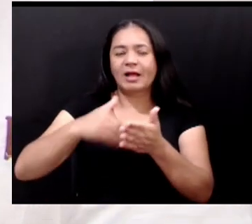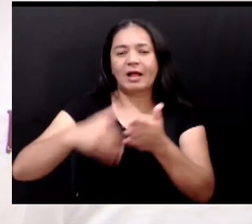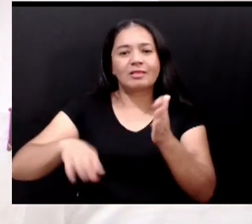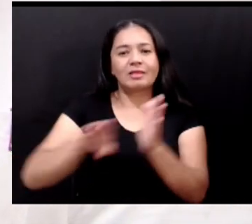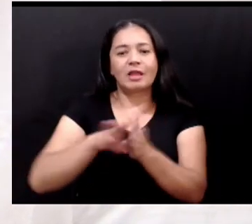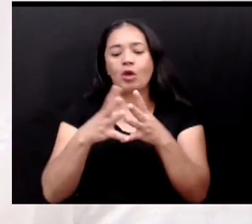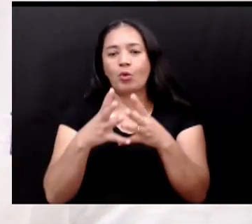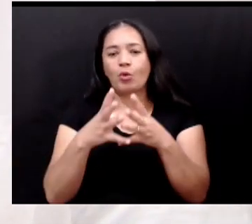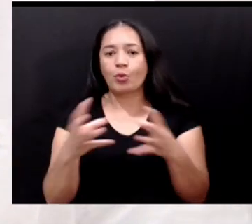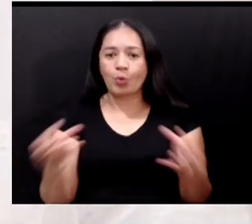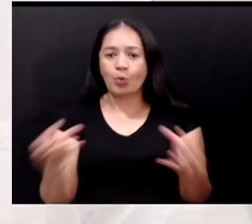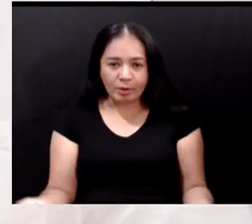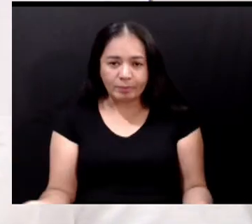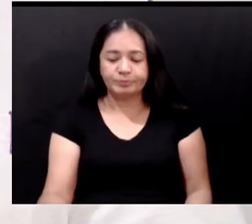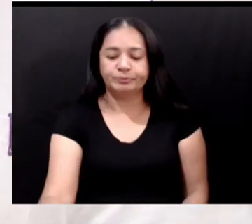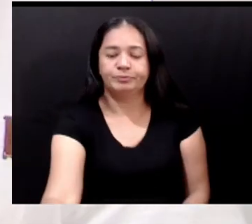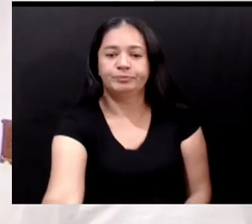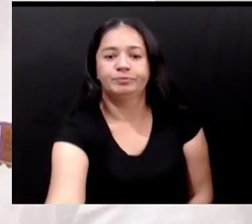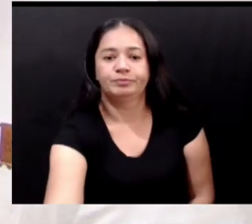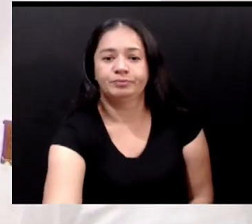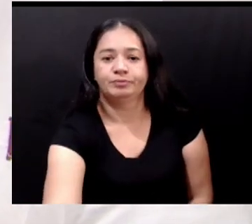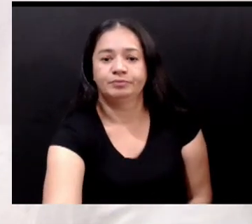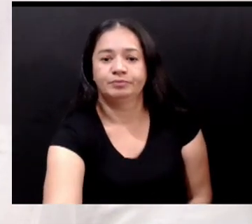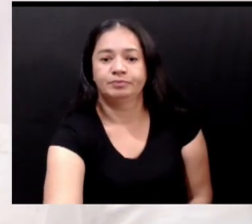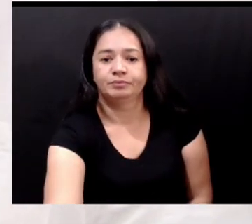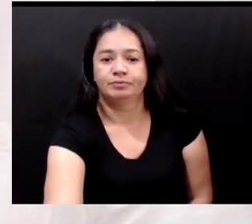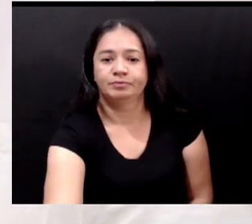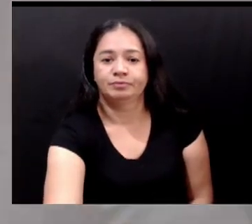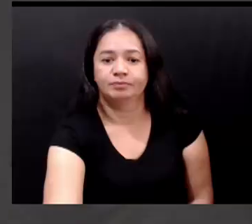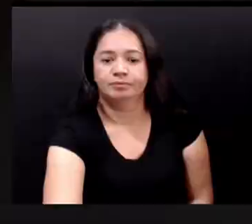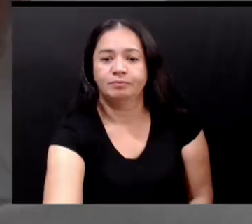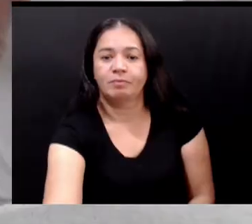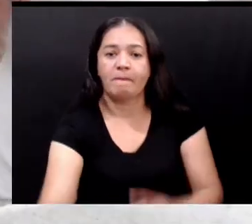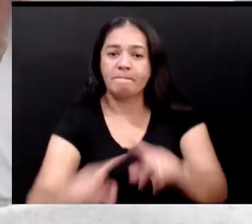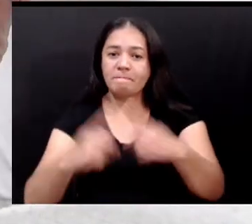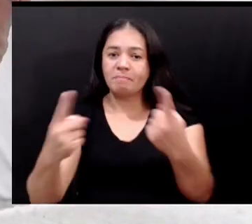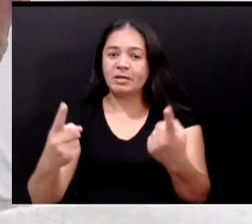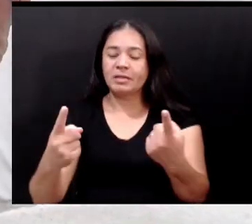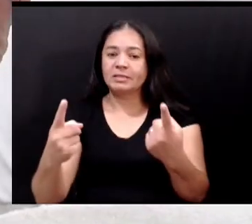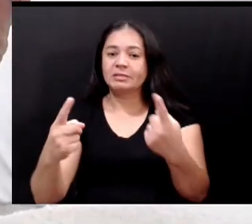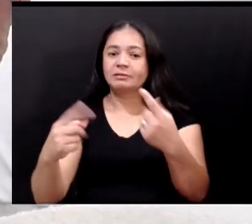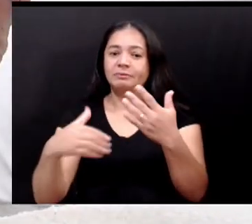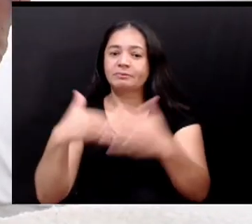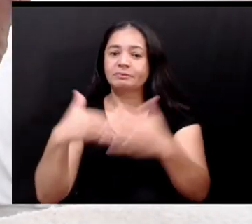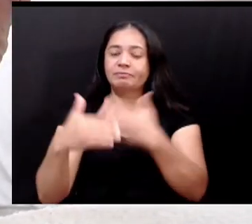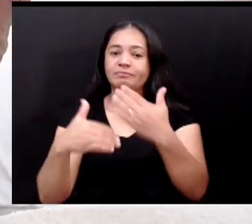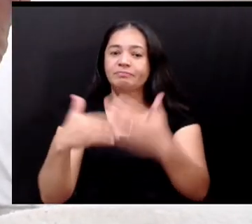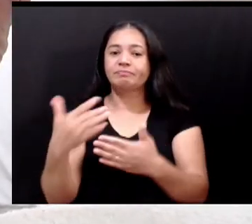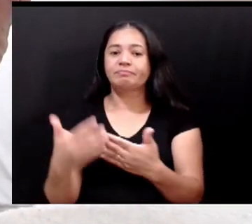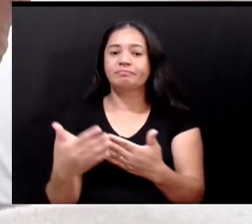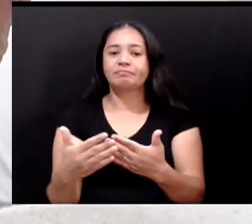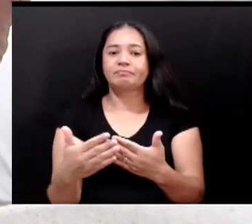sumir, mas ao longo de algum tempo de tratamento.